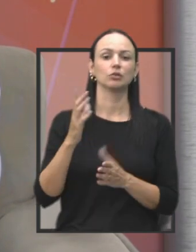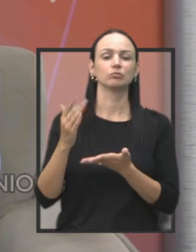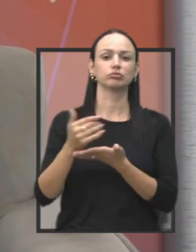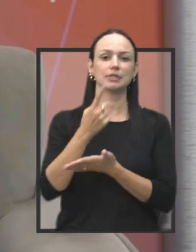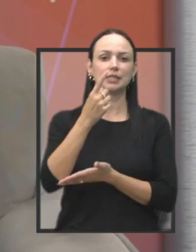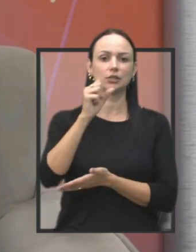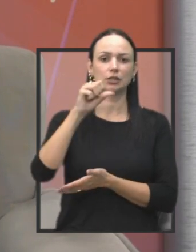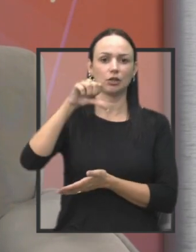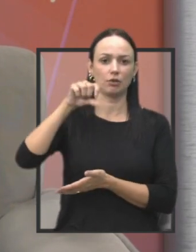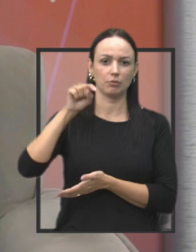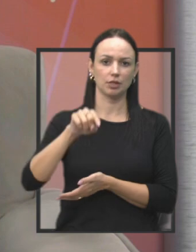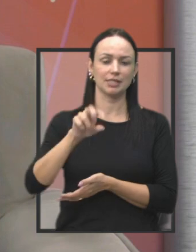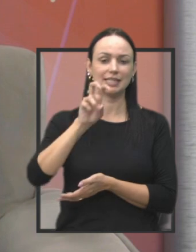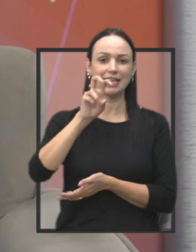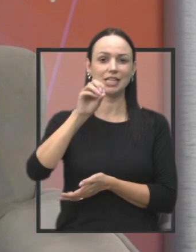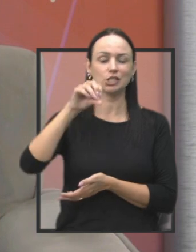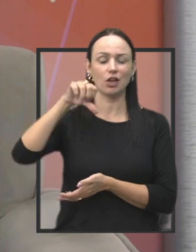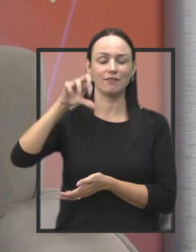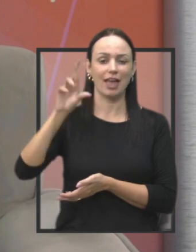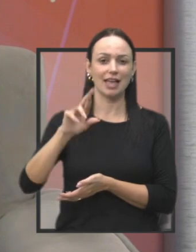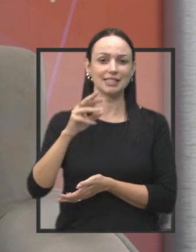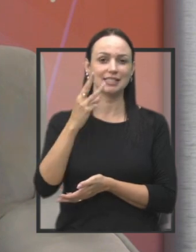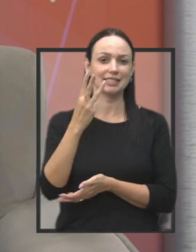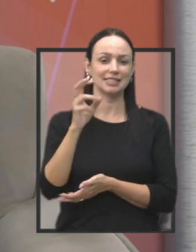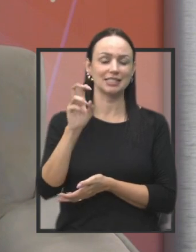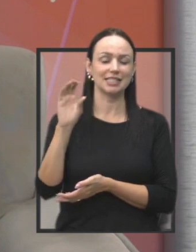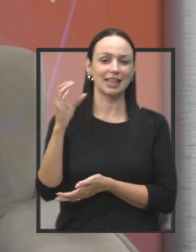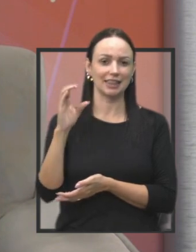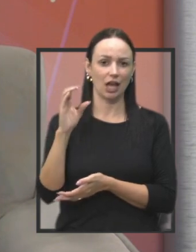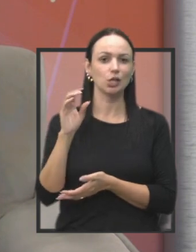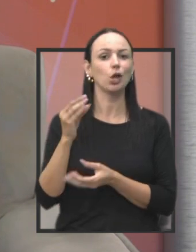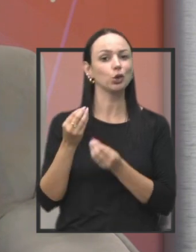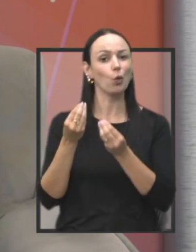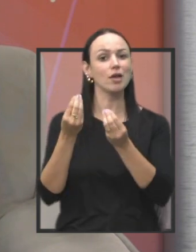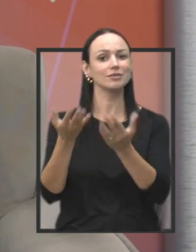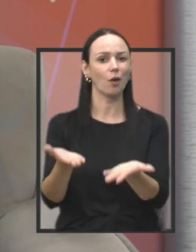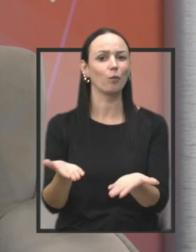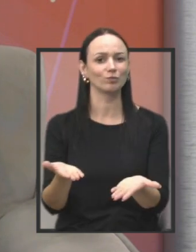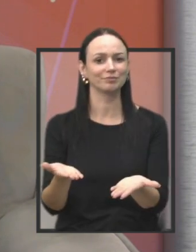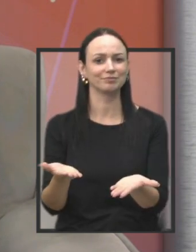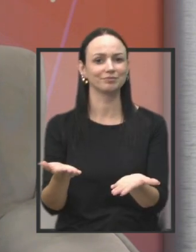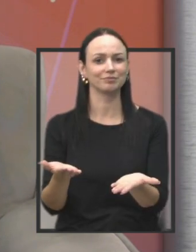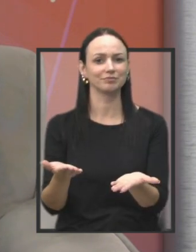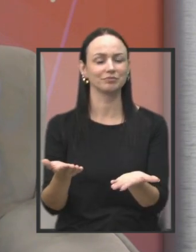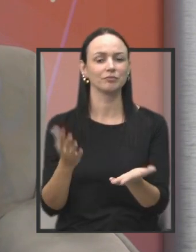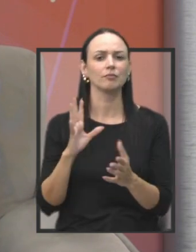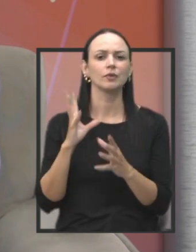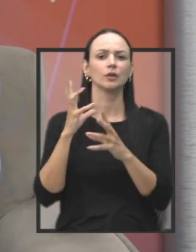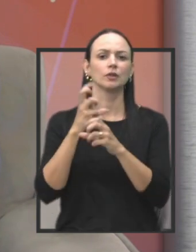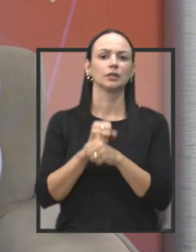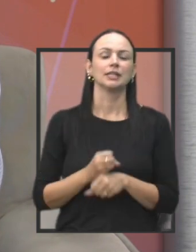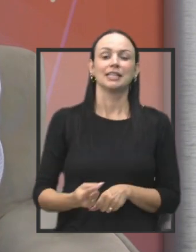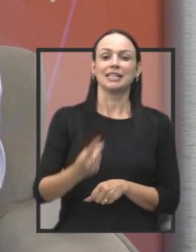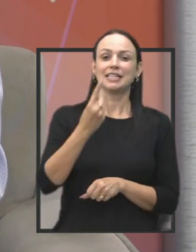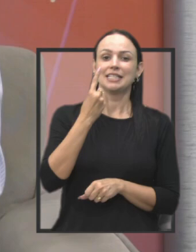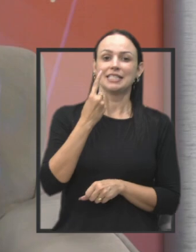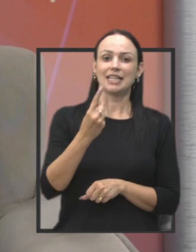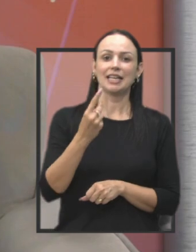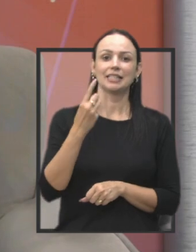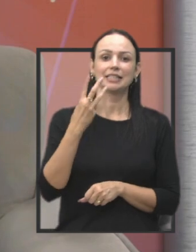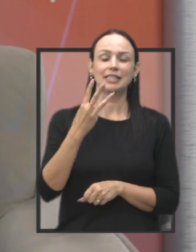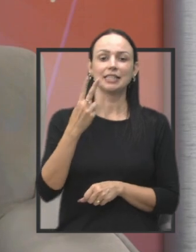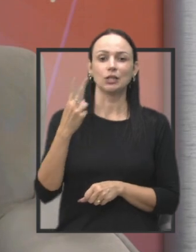189.509,35 de doações. e num total de